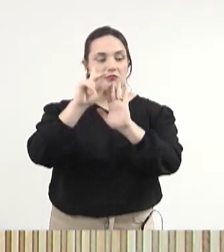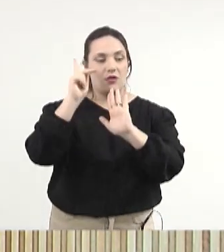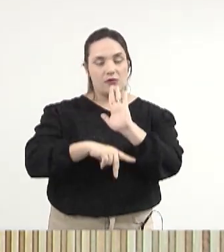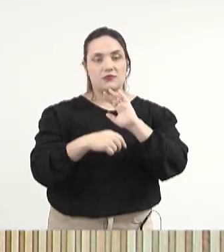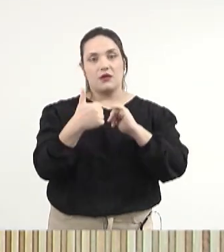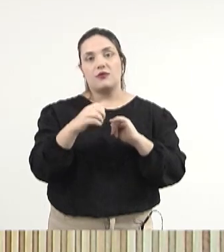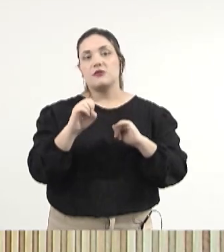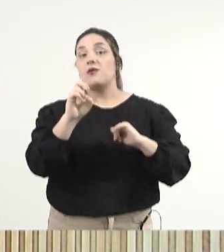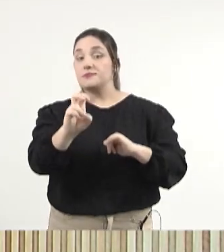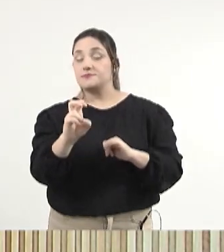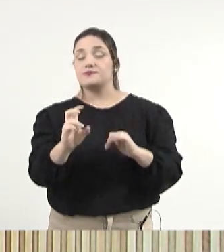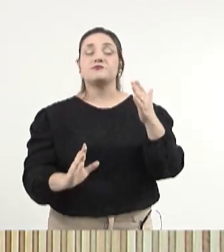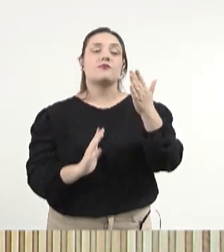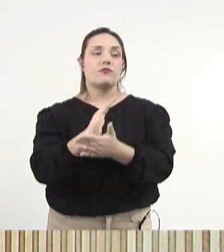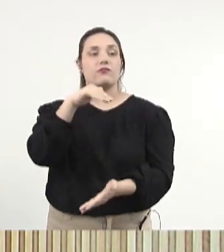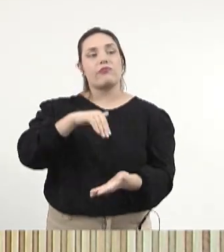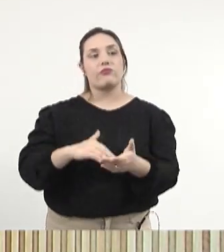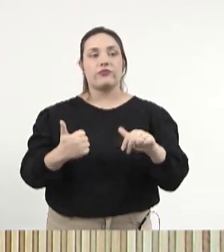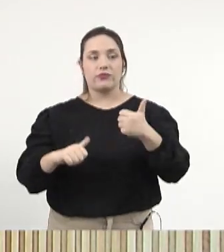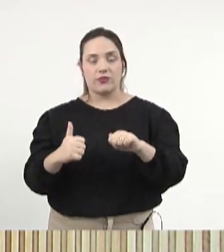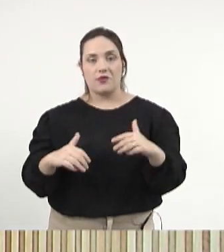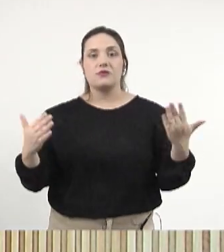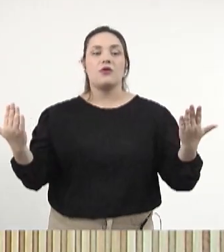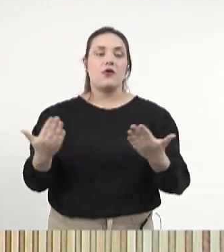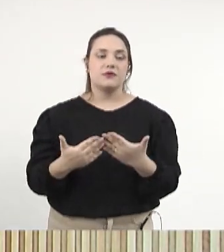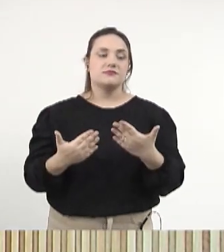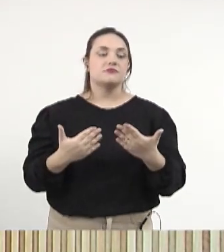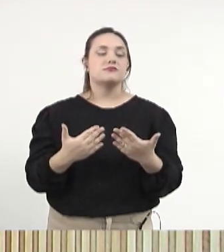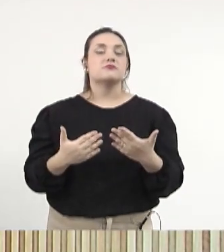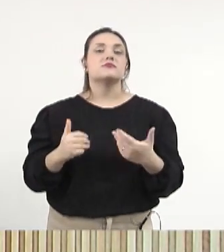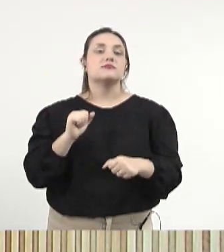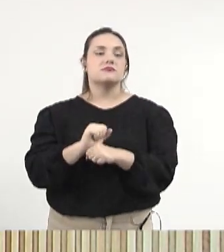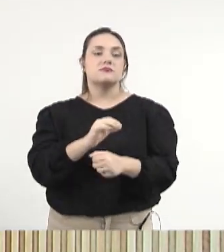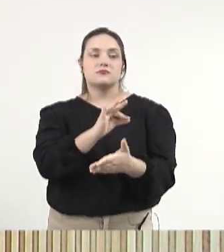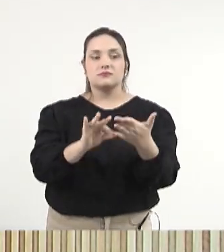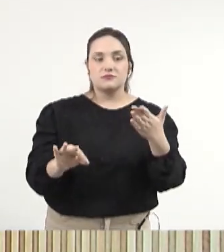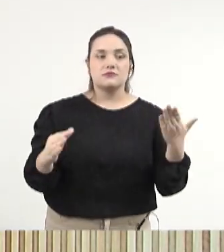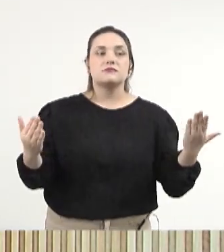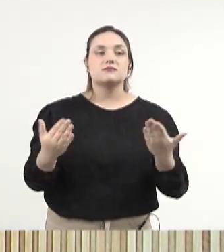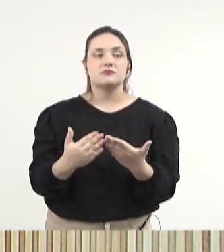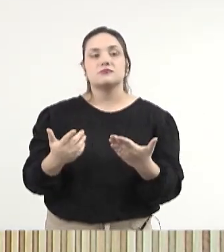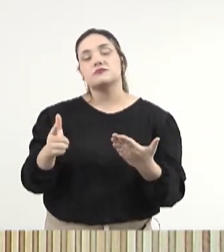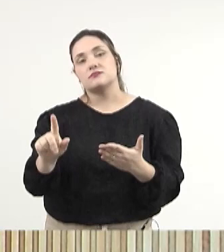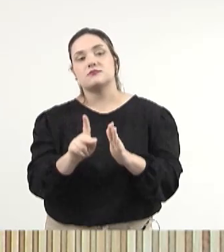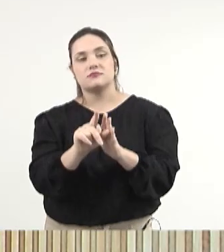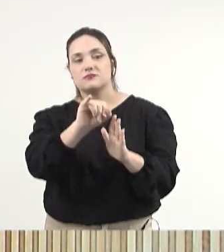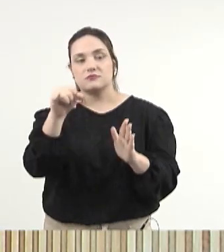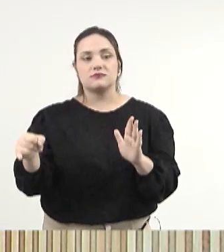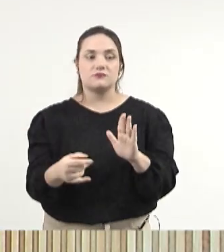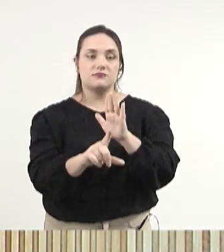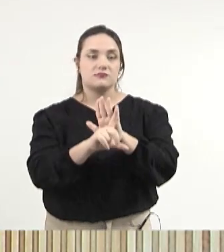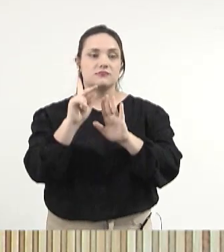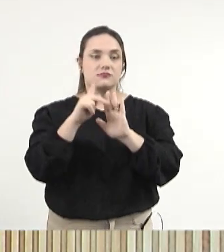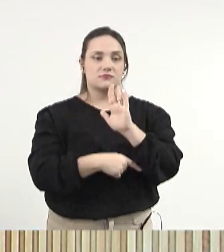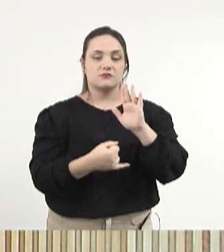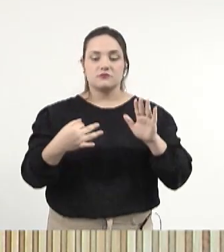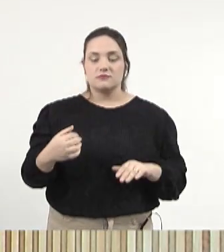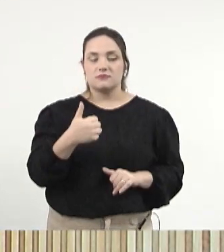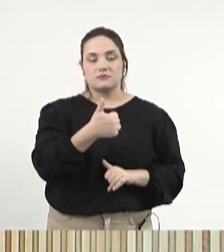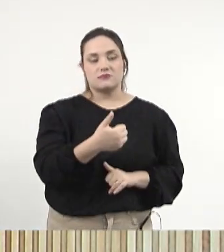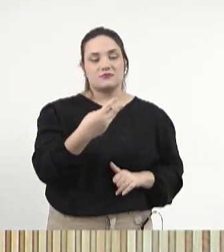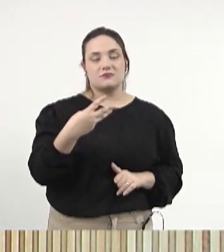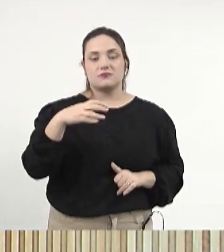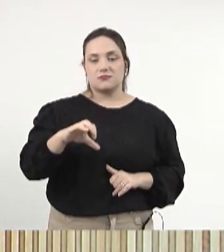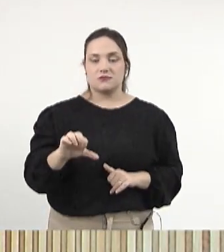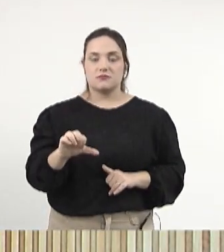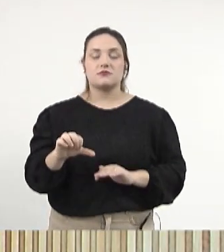então, aprovado em redação final, agora indo à sanção. Vamos para o próximo projeto? Projeto de lei de número